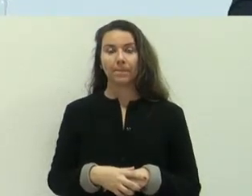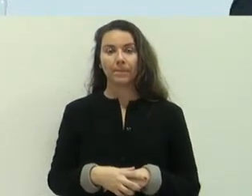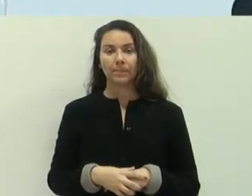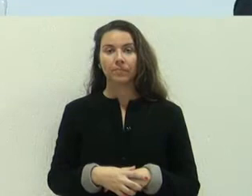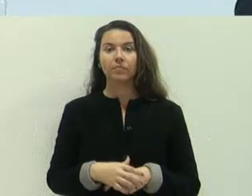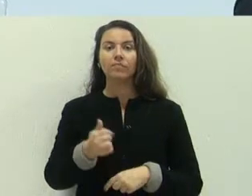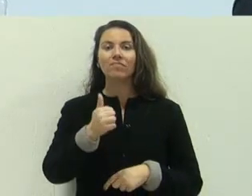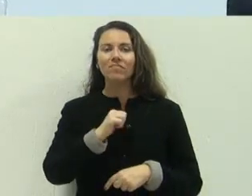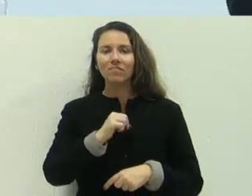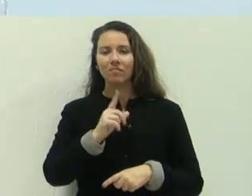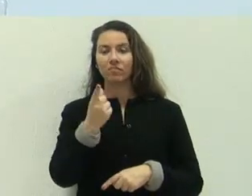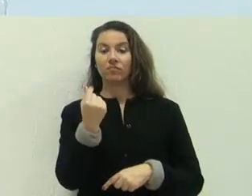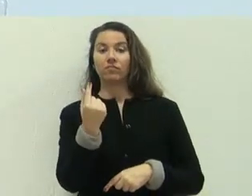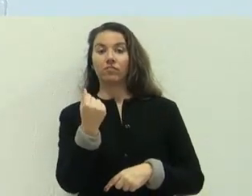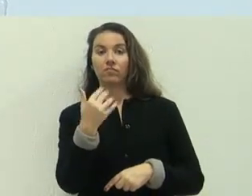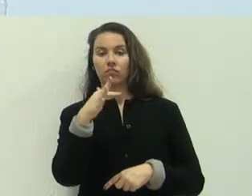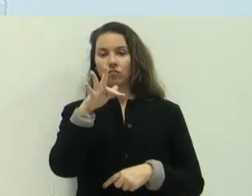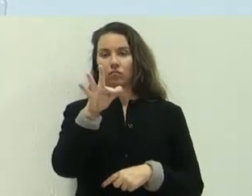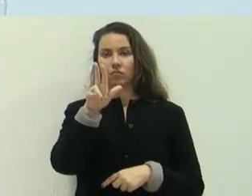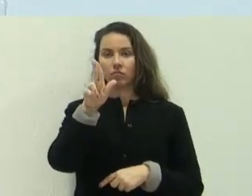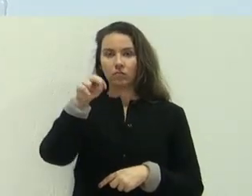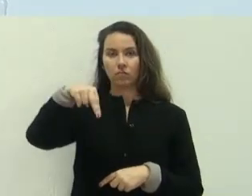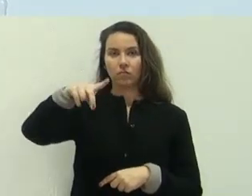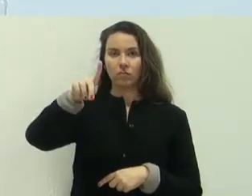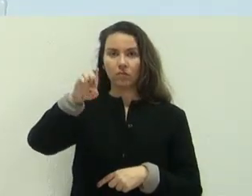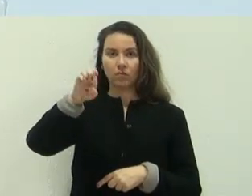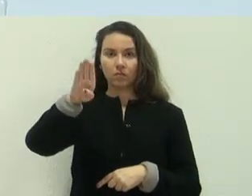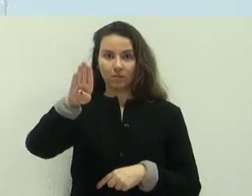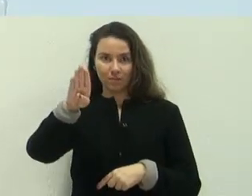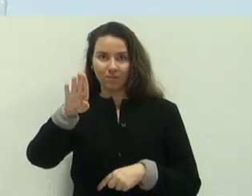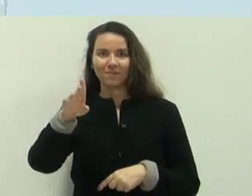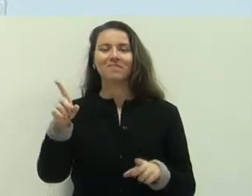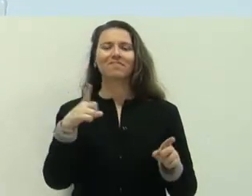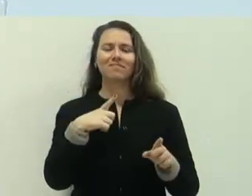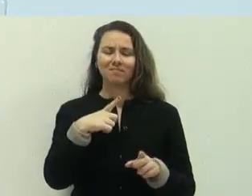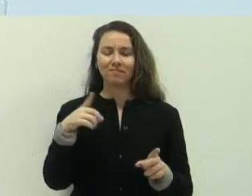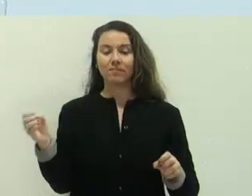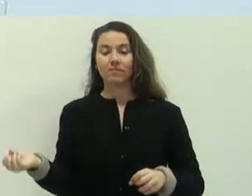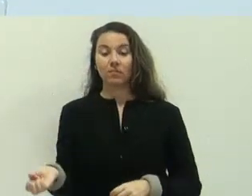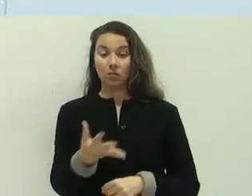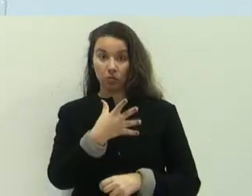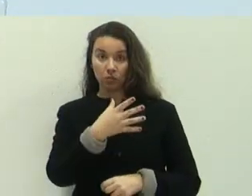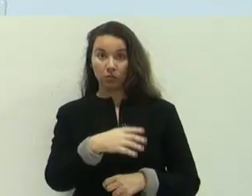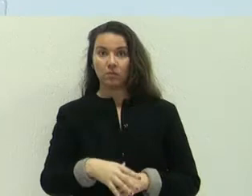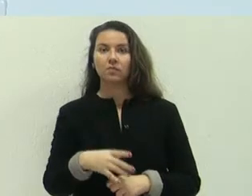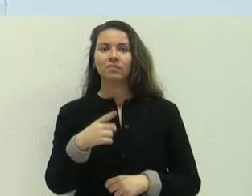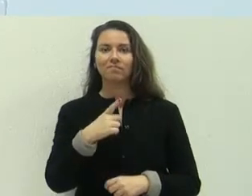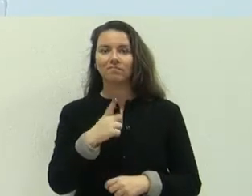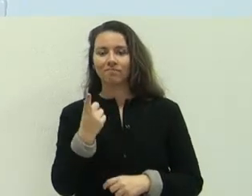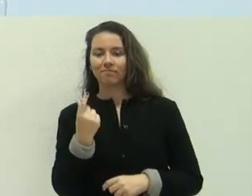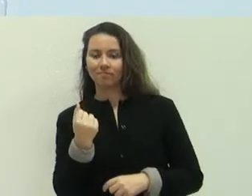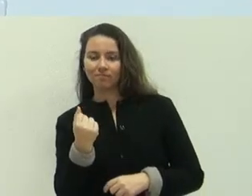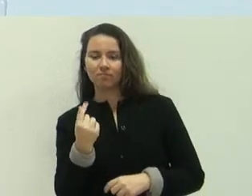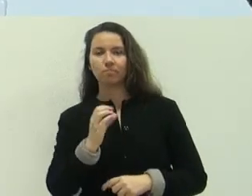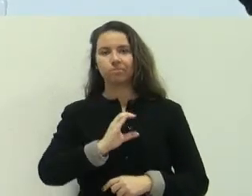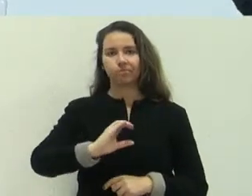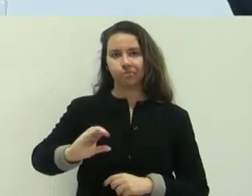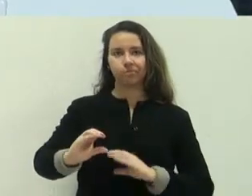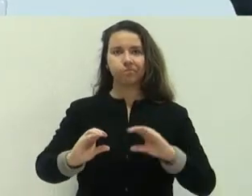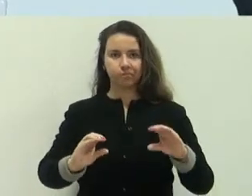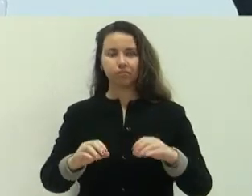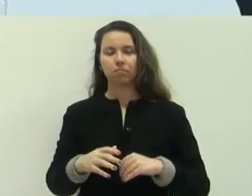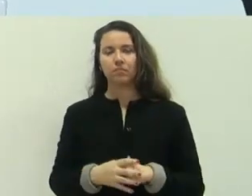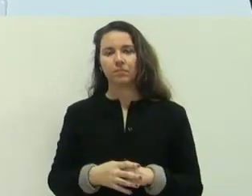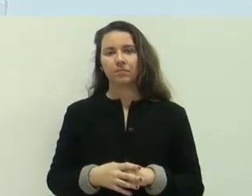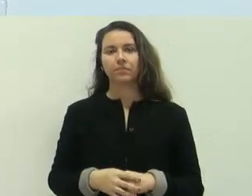de recurso do Fundeb. O novo Fundeb, ele prevê que nós tenhamos essa ação. Pelo que